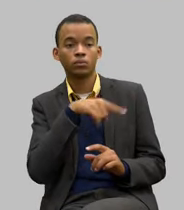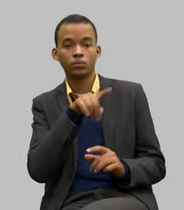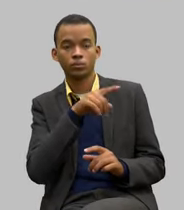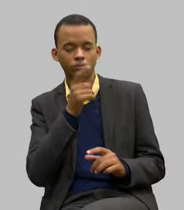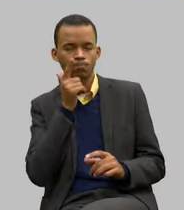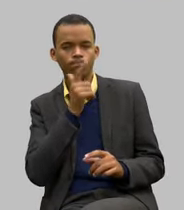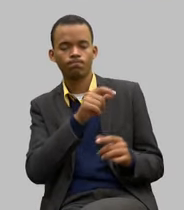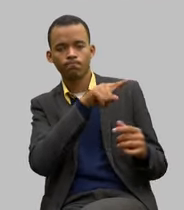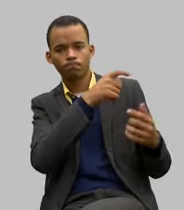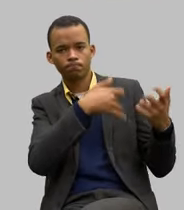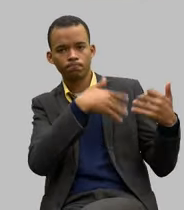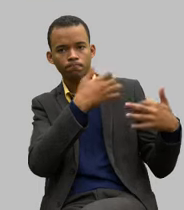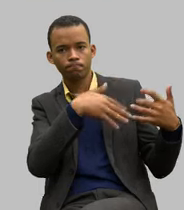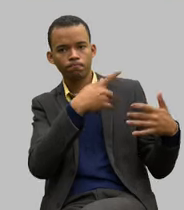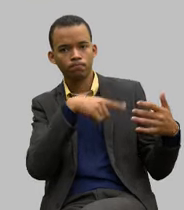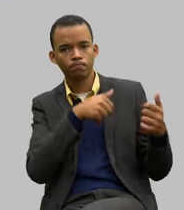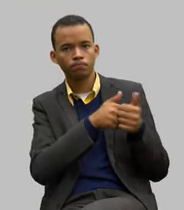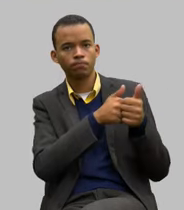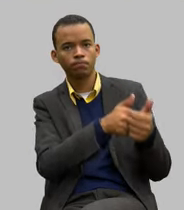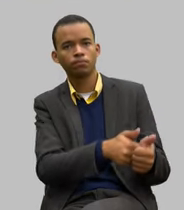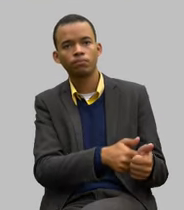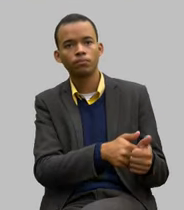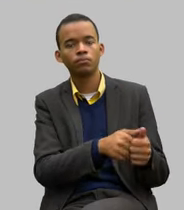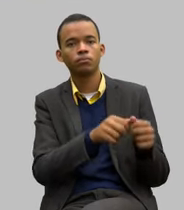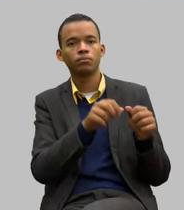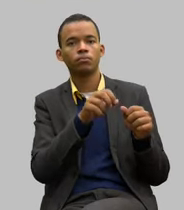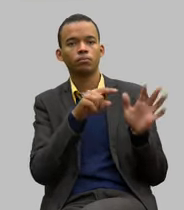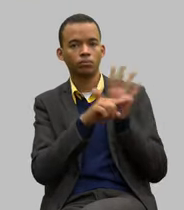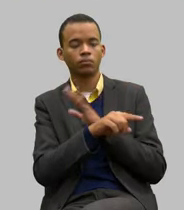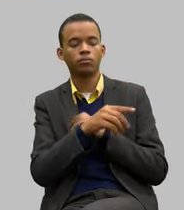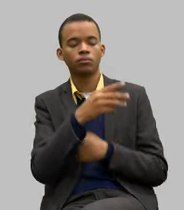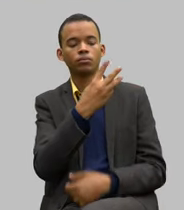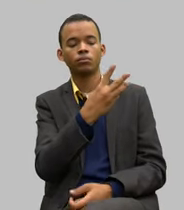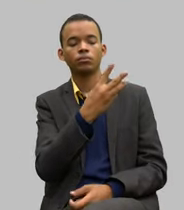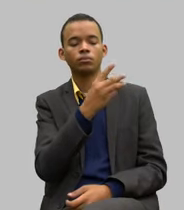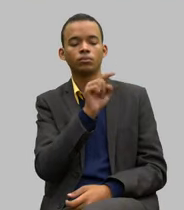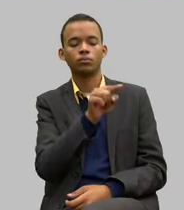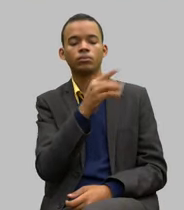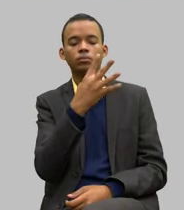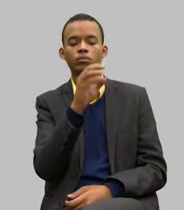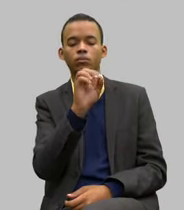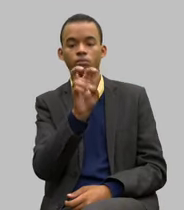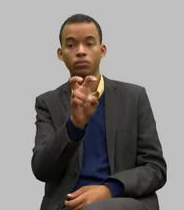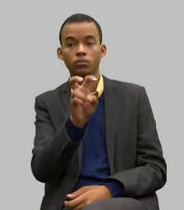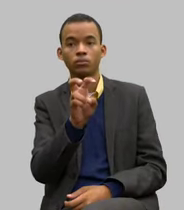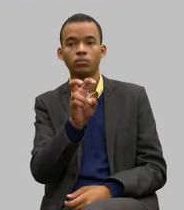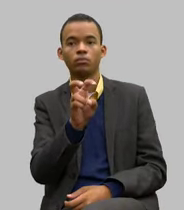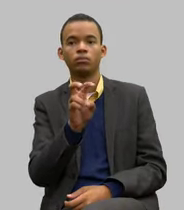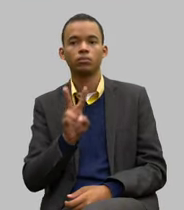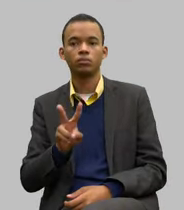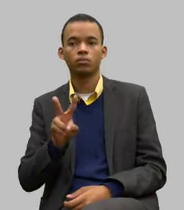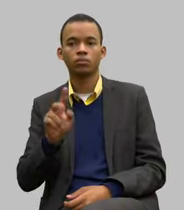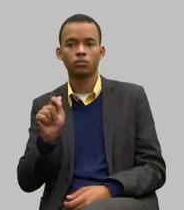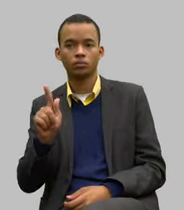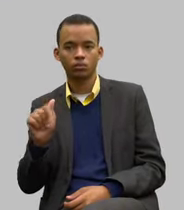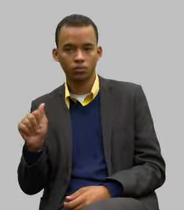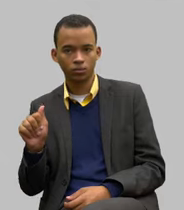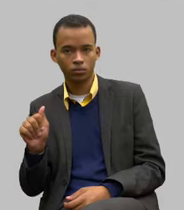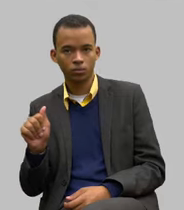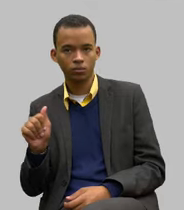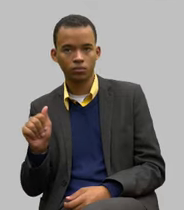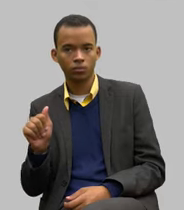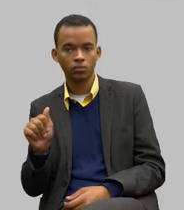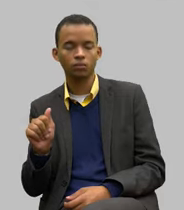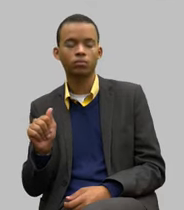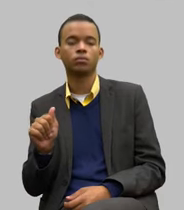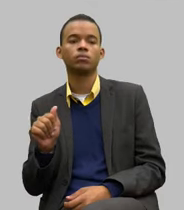eh dessas 3.405 vagas que foram ofertadas 2271 servidores